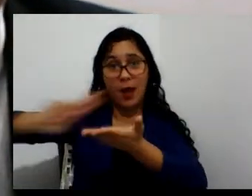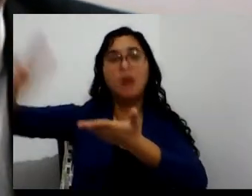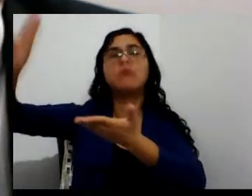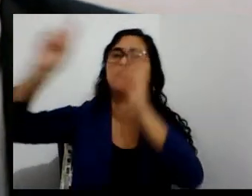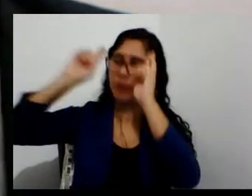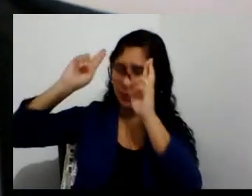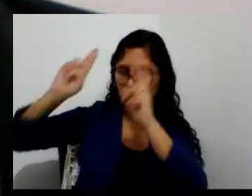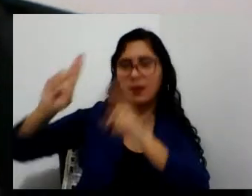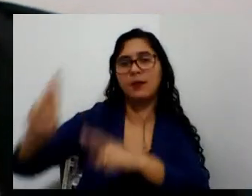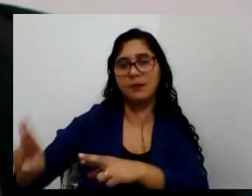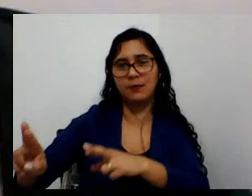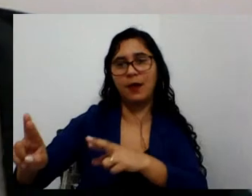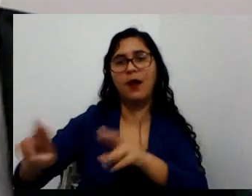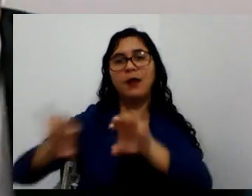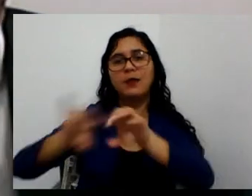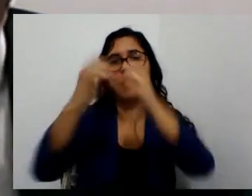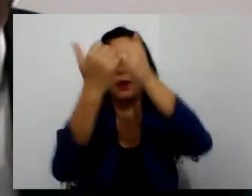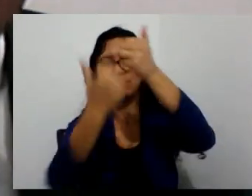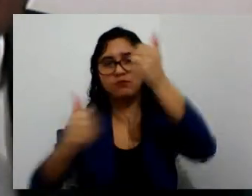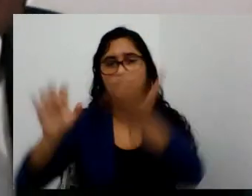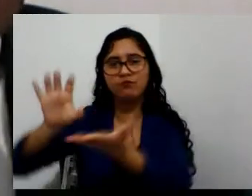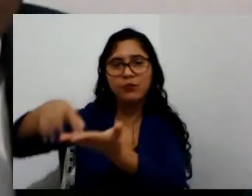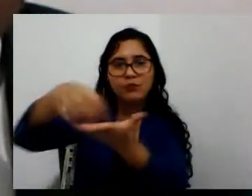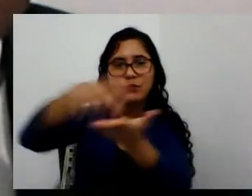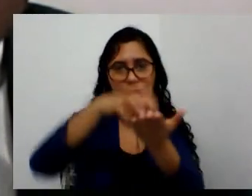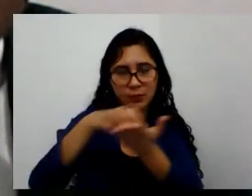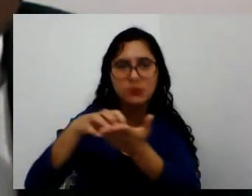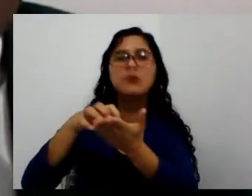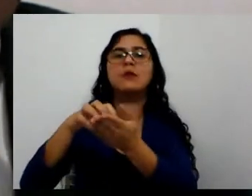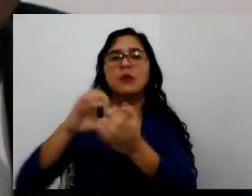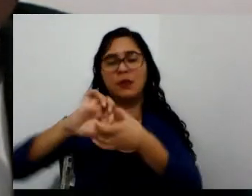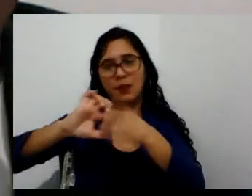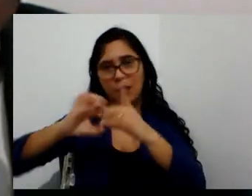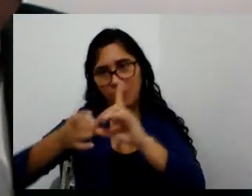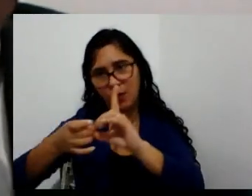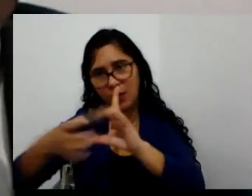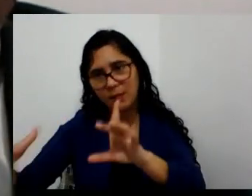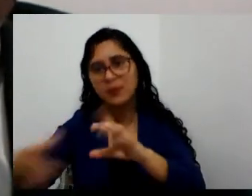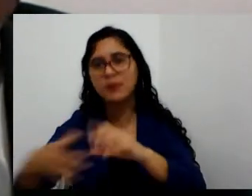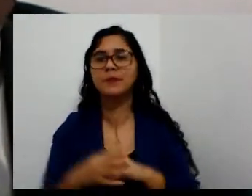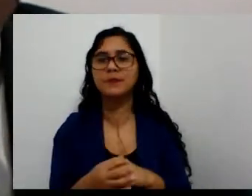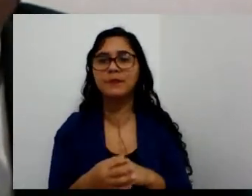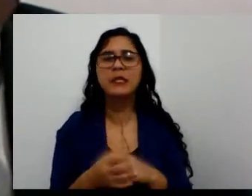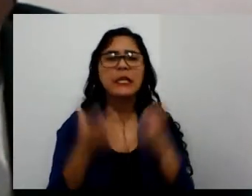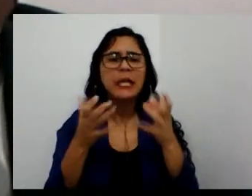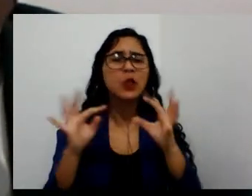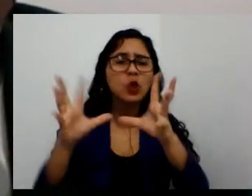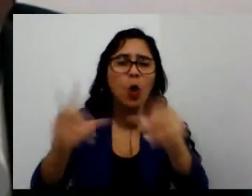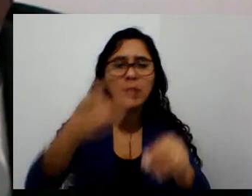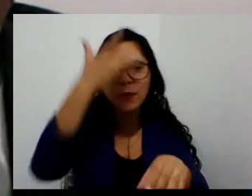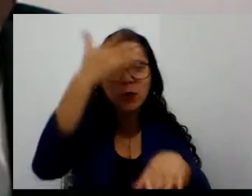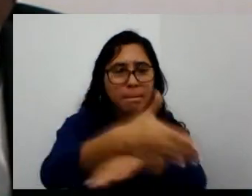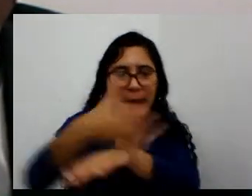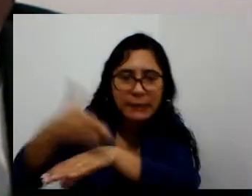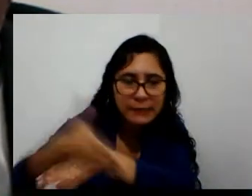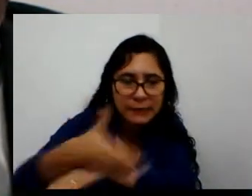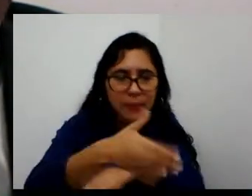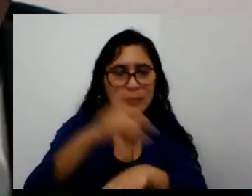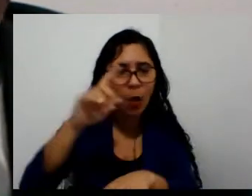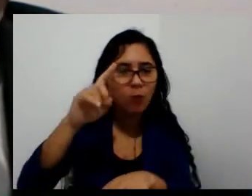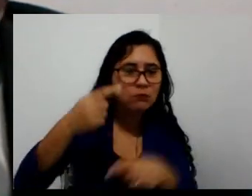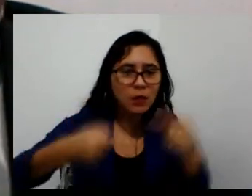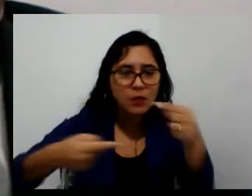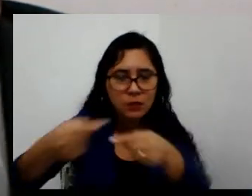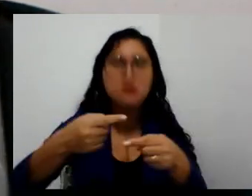e todas as instâncias democráticas. Buscar a participação de todos e todas nas decisões.